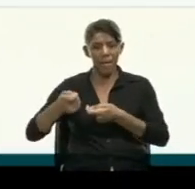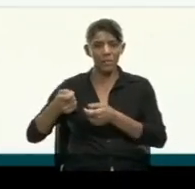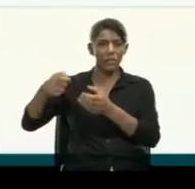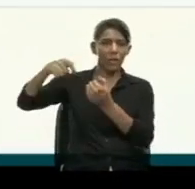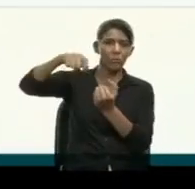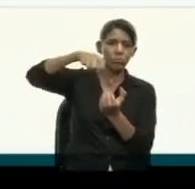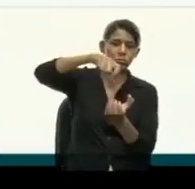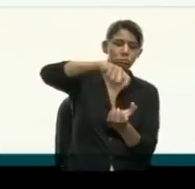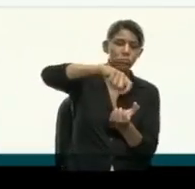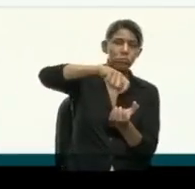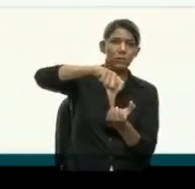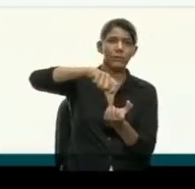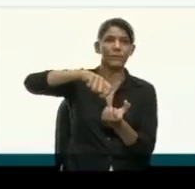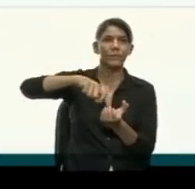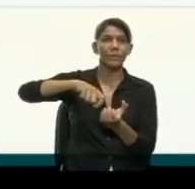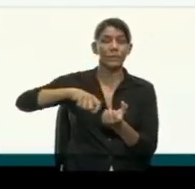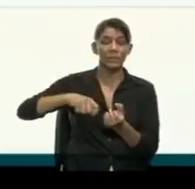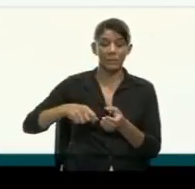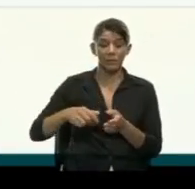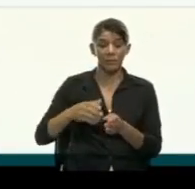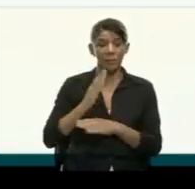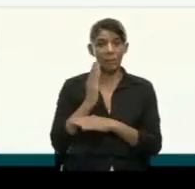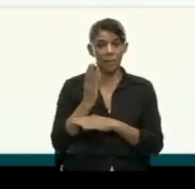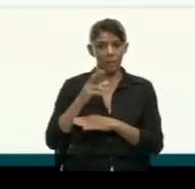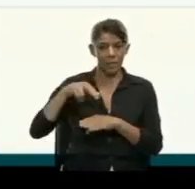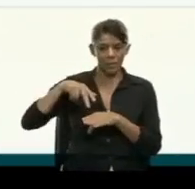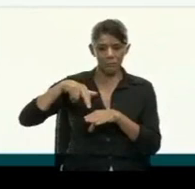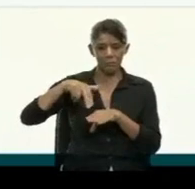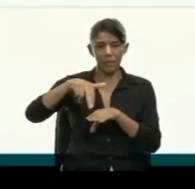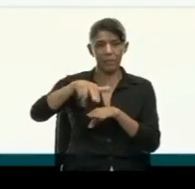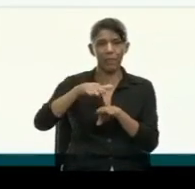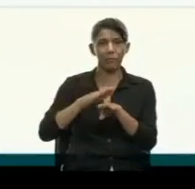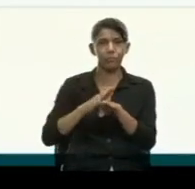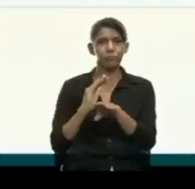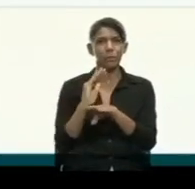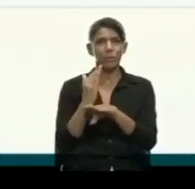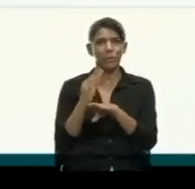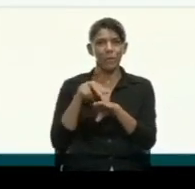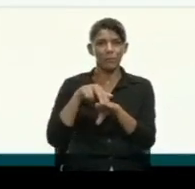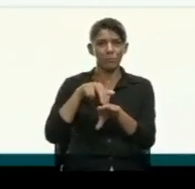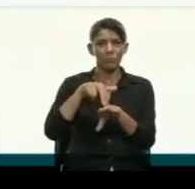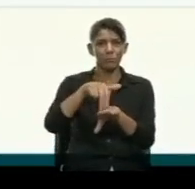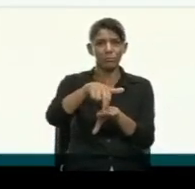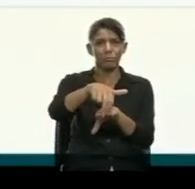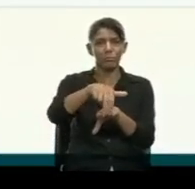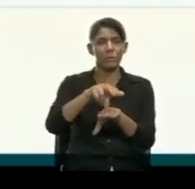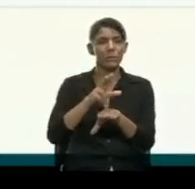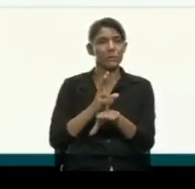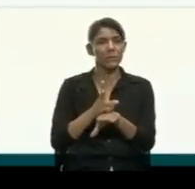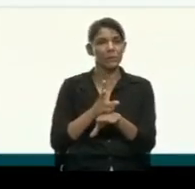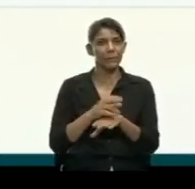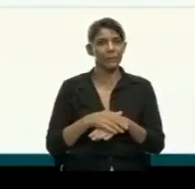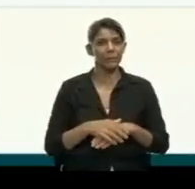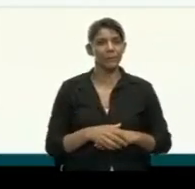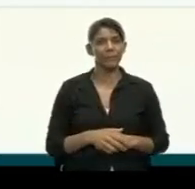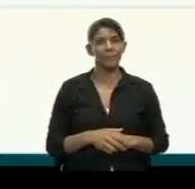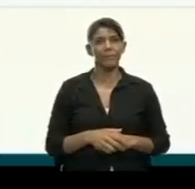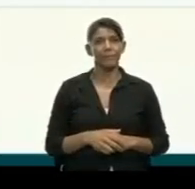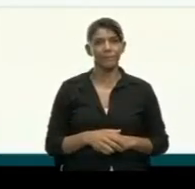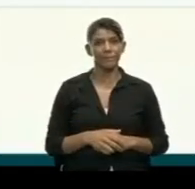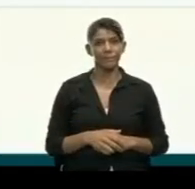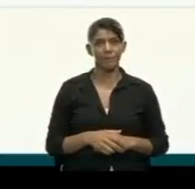laje, anda sempre sob tábuas. A gente tem os conduítes, certo? E,